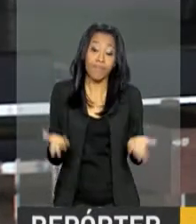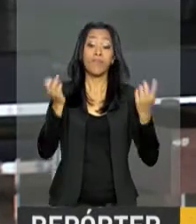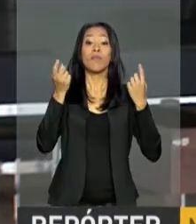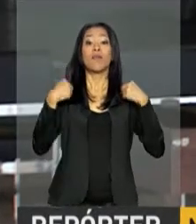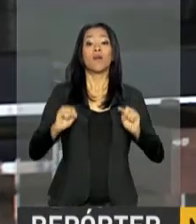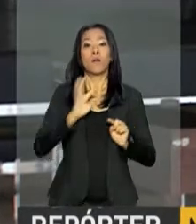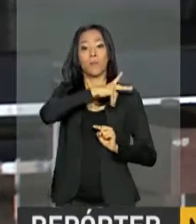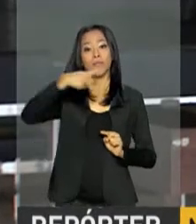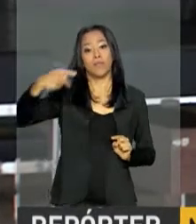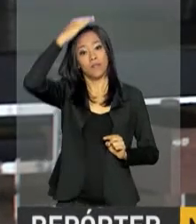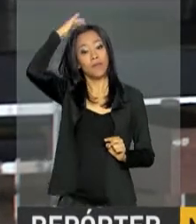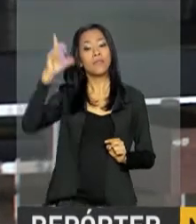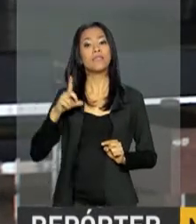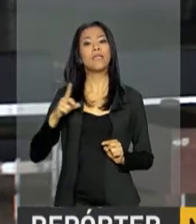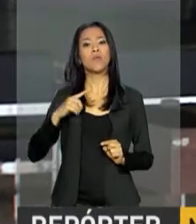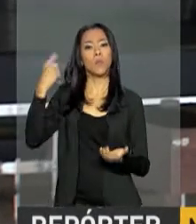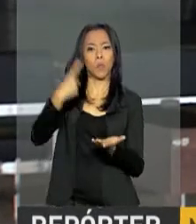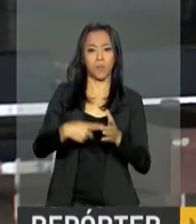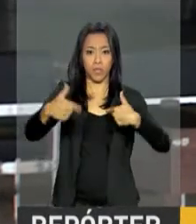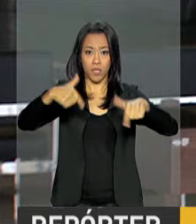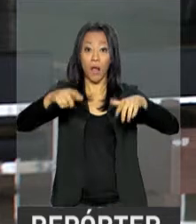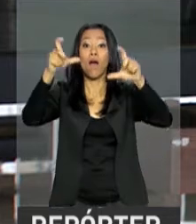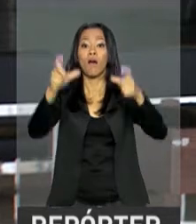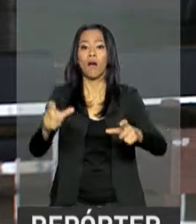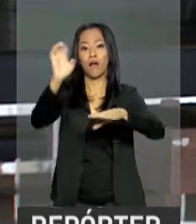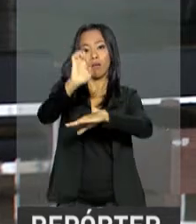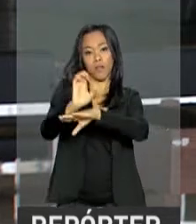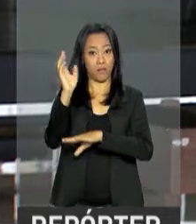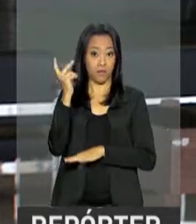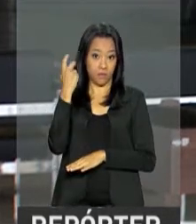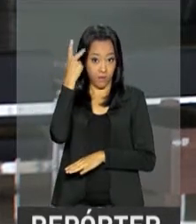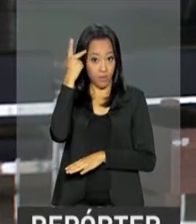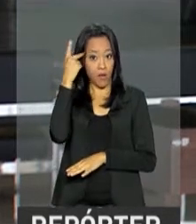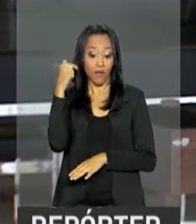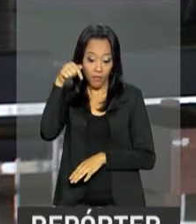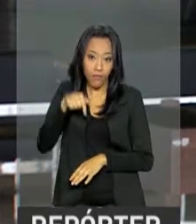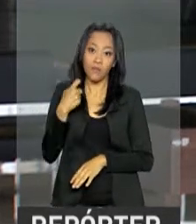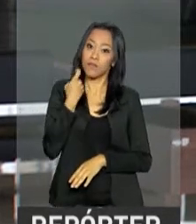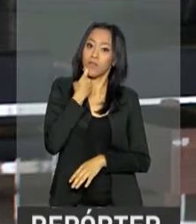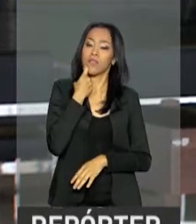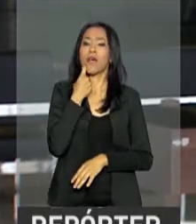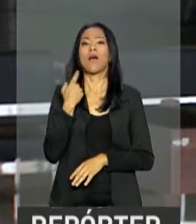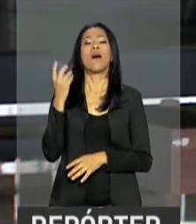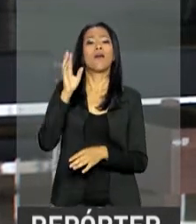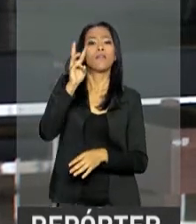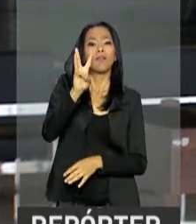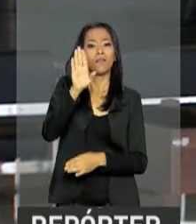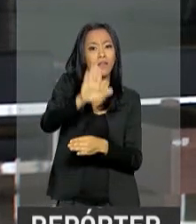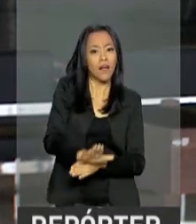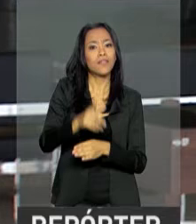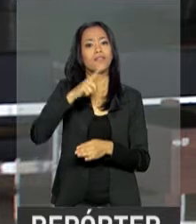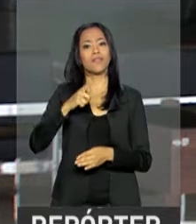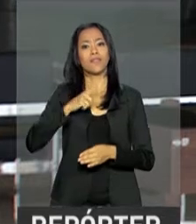temer cumpre agenda no estado de são paulo nesta sexta-feira às três horas da tarde ele participa da cerimônia de entrega